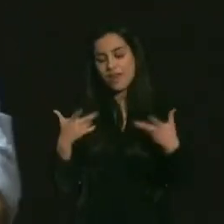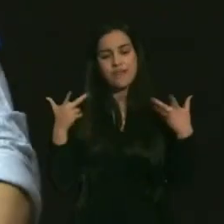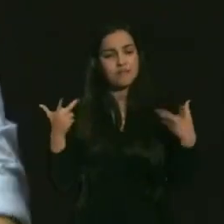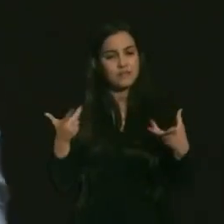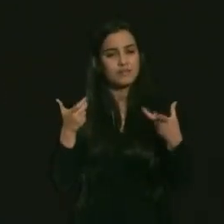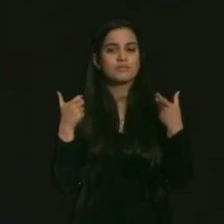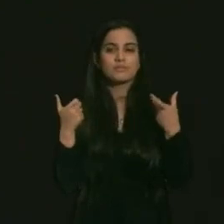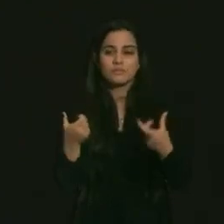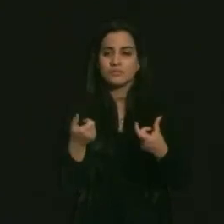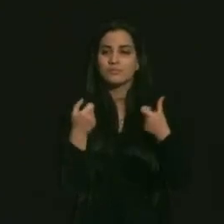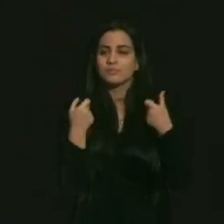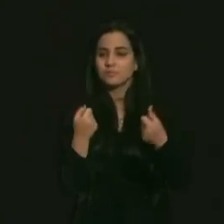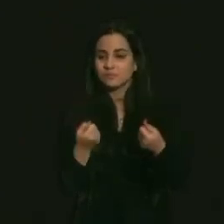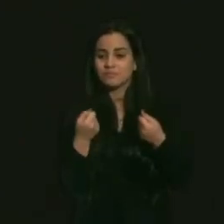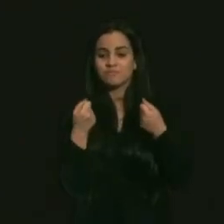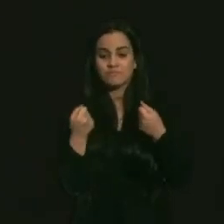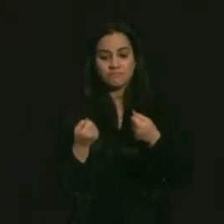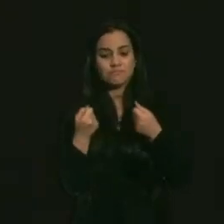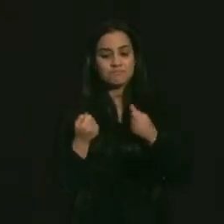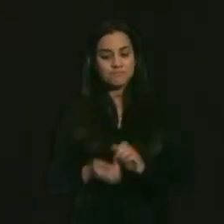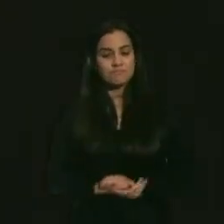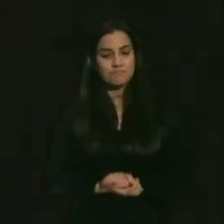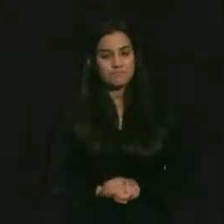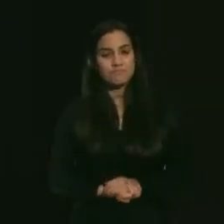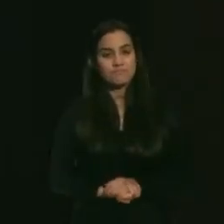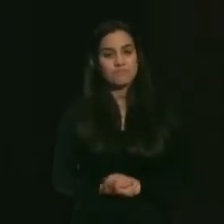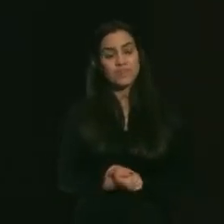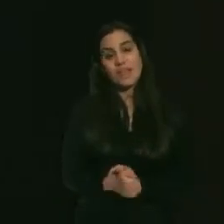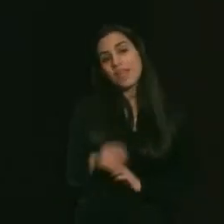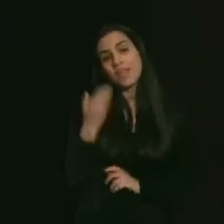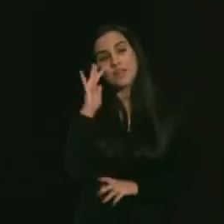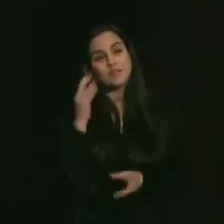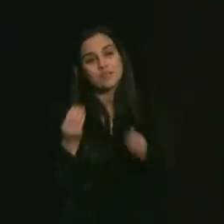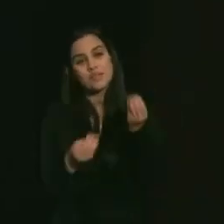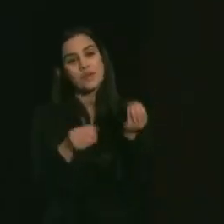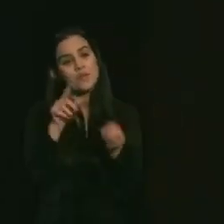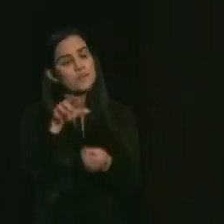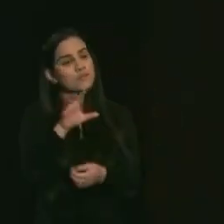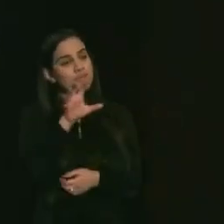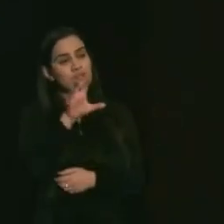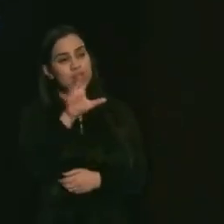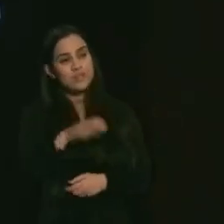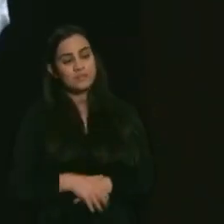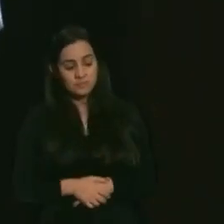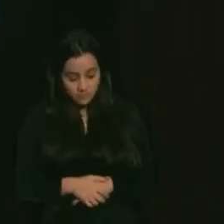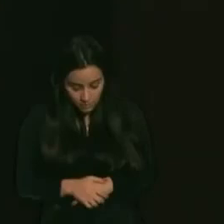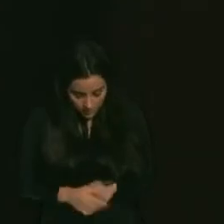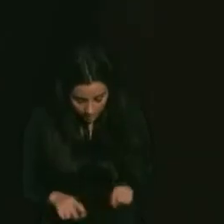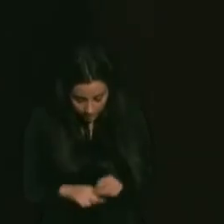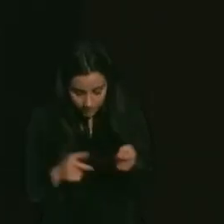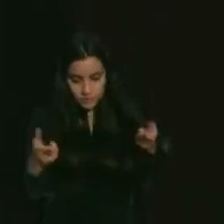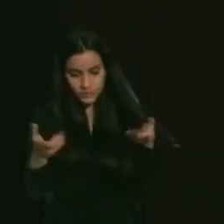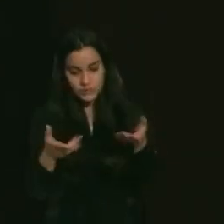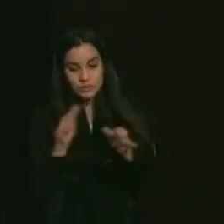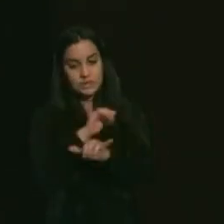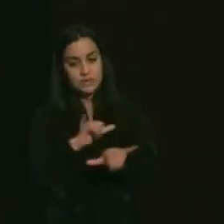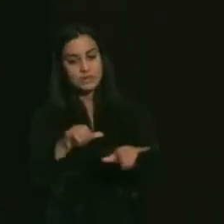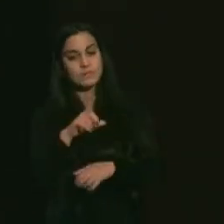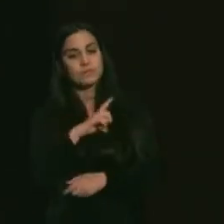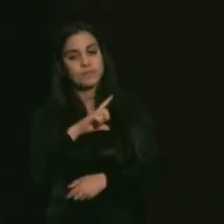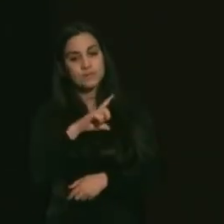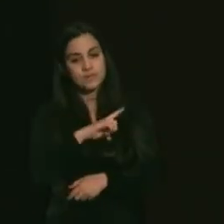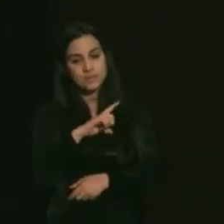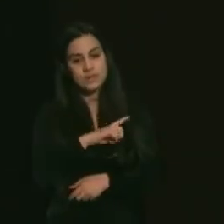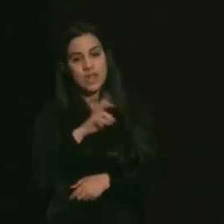rei. Eu não sei qual é a sua condição, mas hoje eu vim dizer: existe um rio de